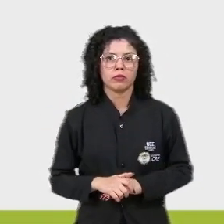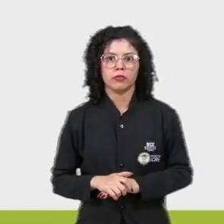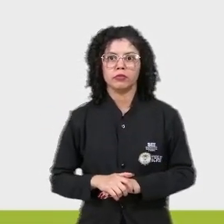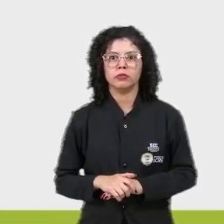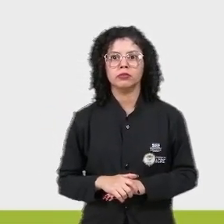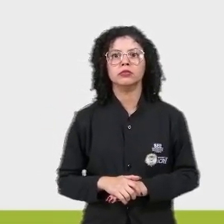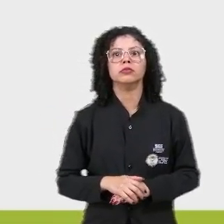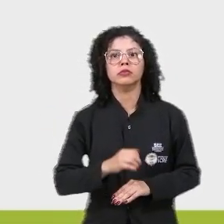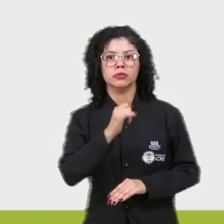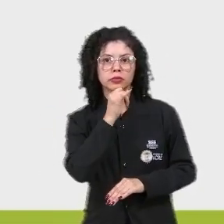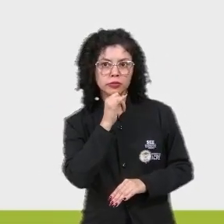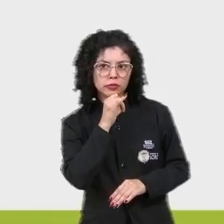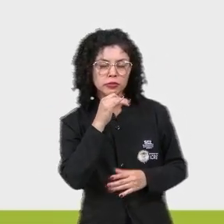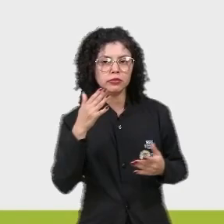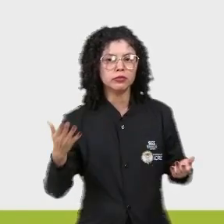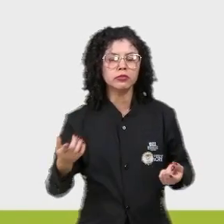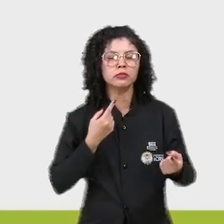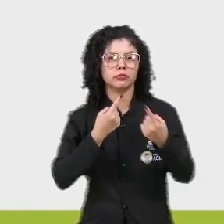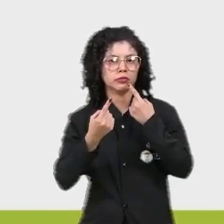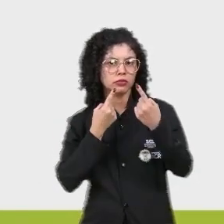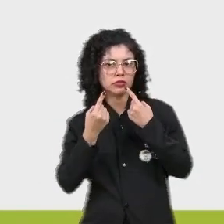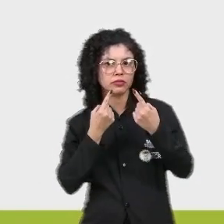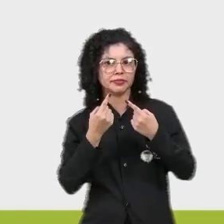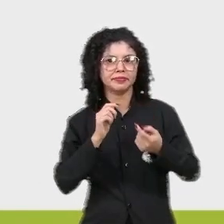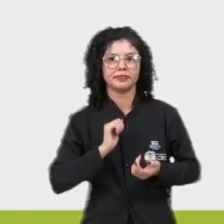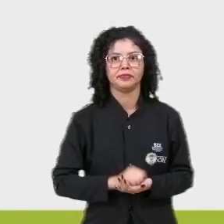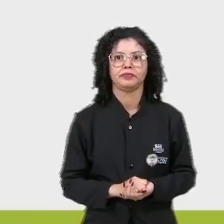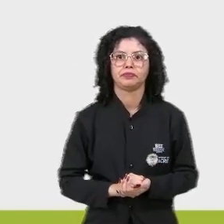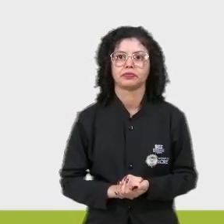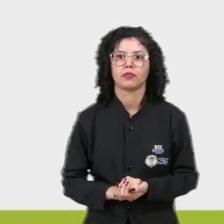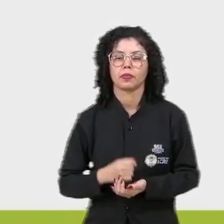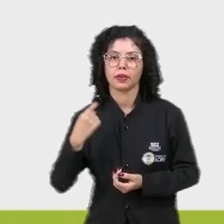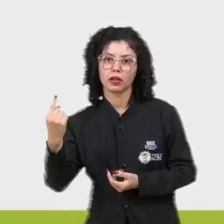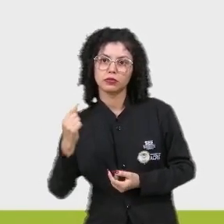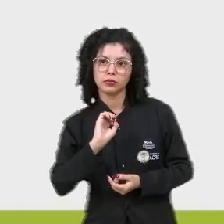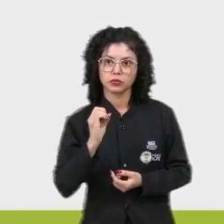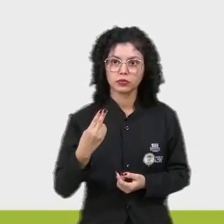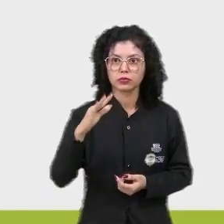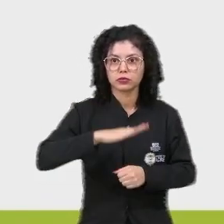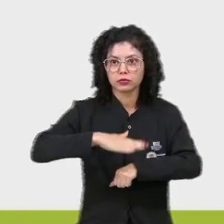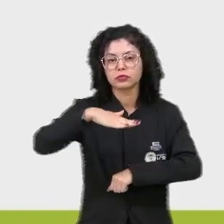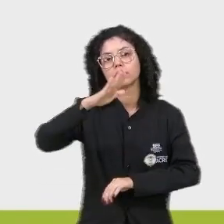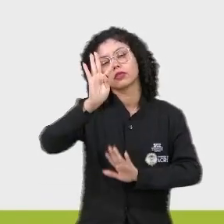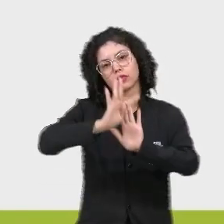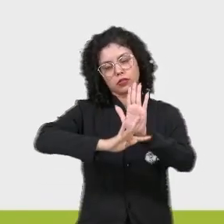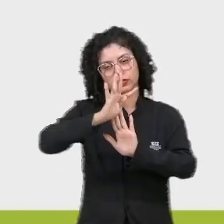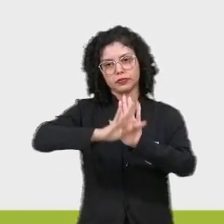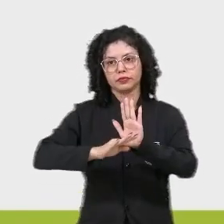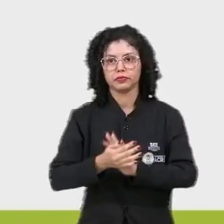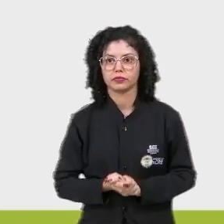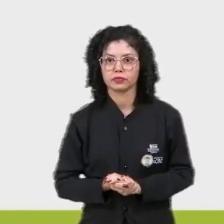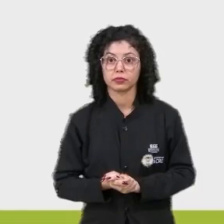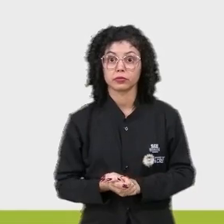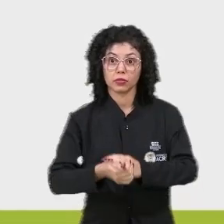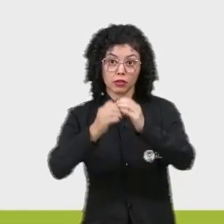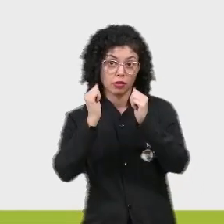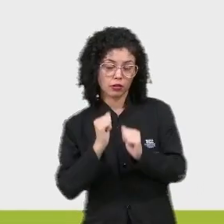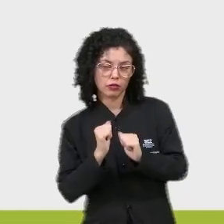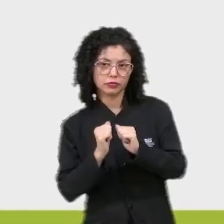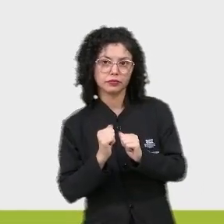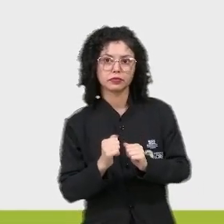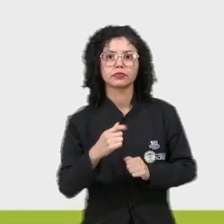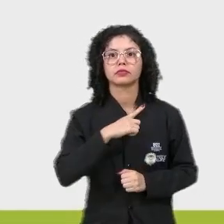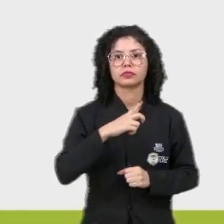correto? Esse fenômeno se trata do diálogo de um texto com um ou mais textos, que